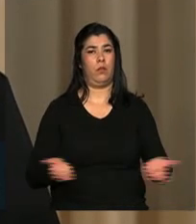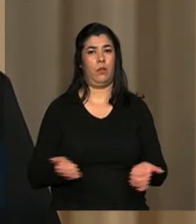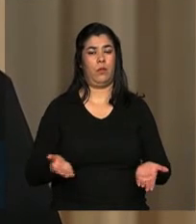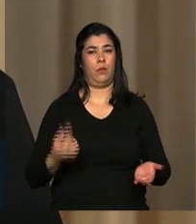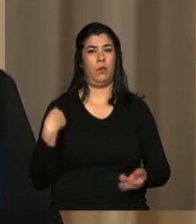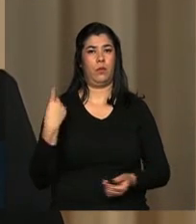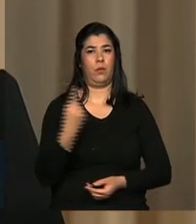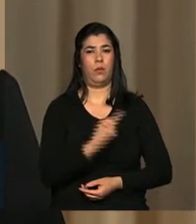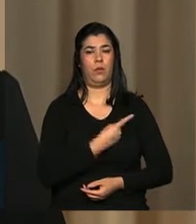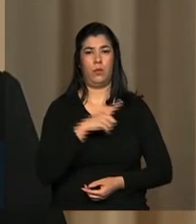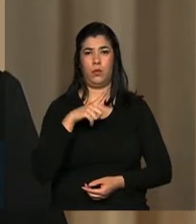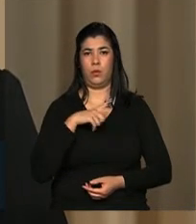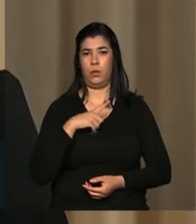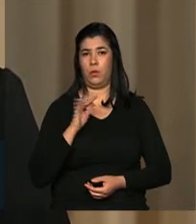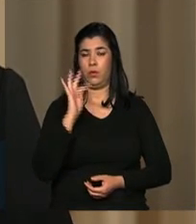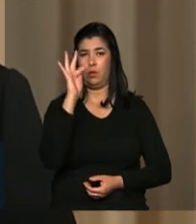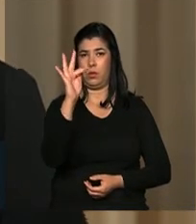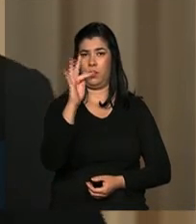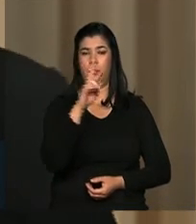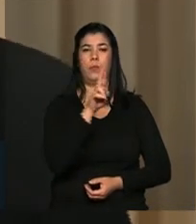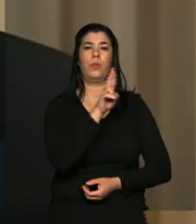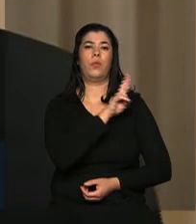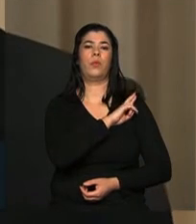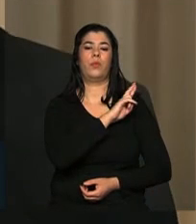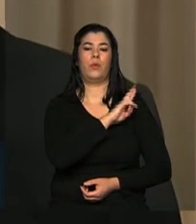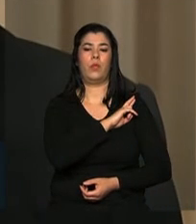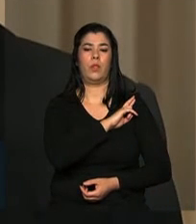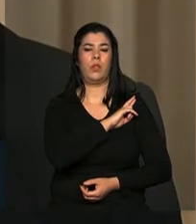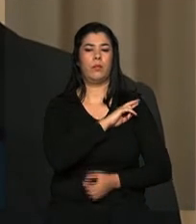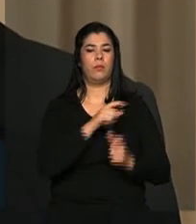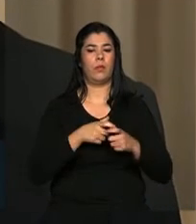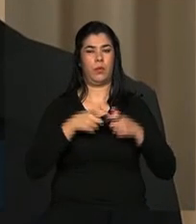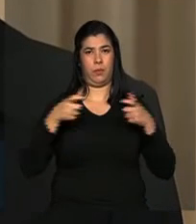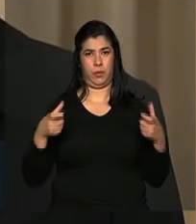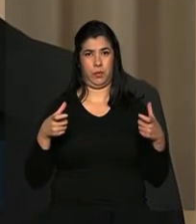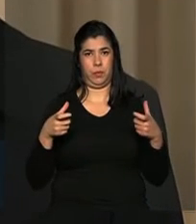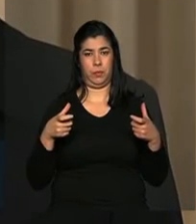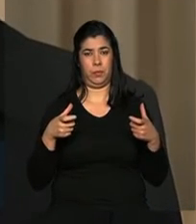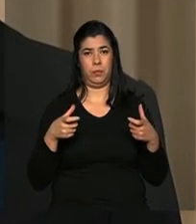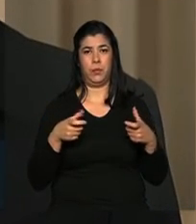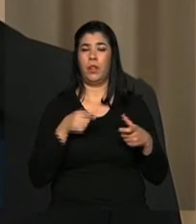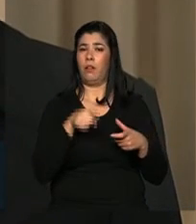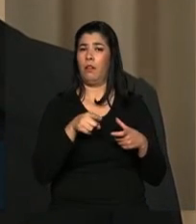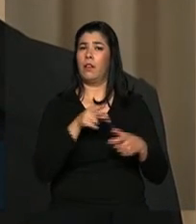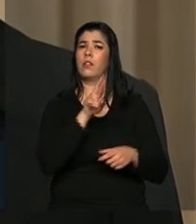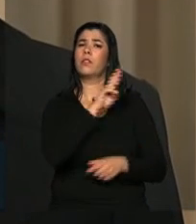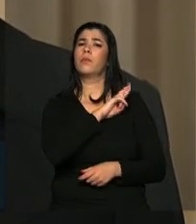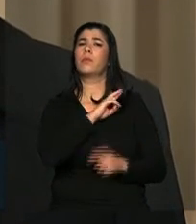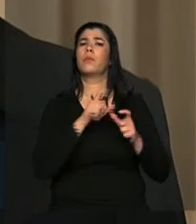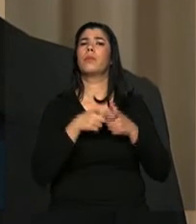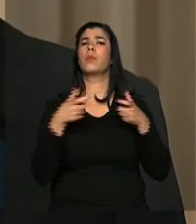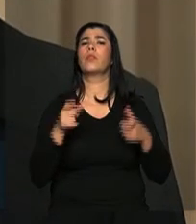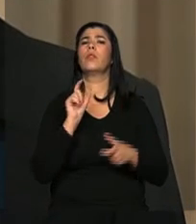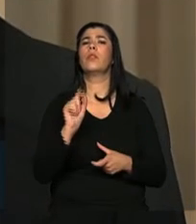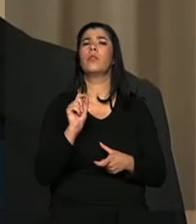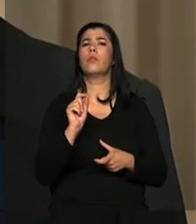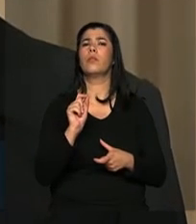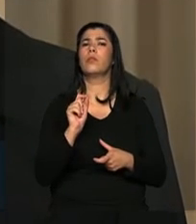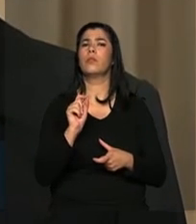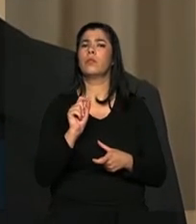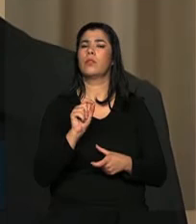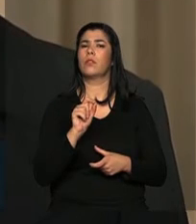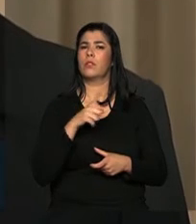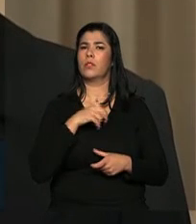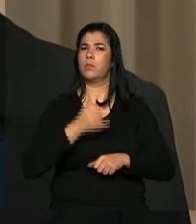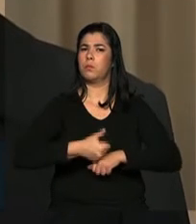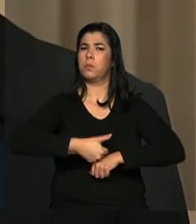temos uma responsabilidade muito grande. E essa responsabilidade é o êxito da